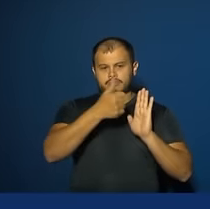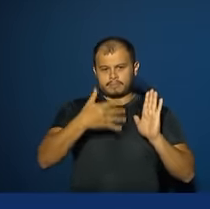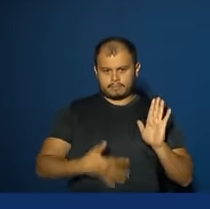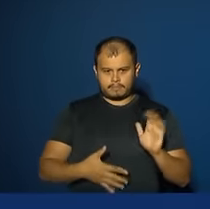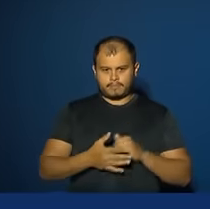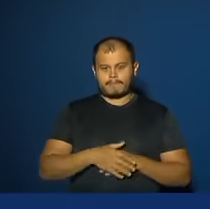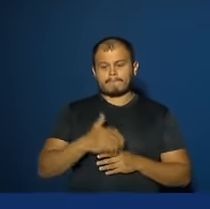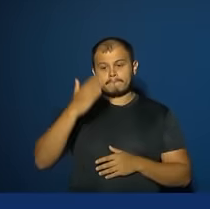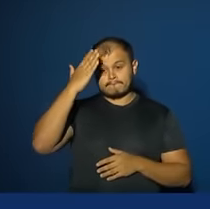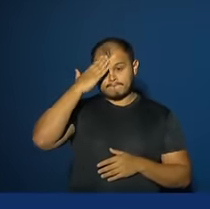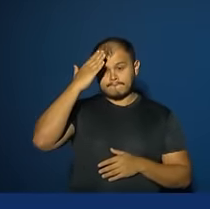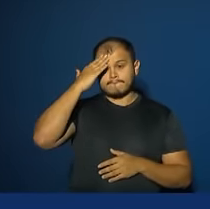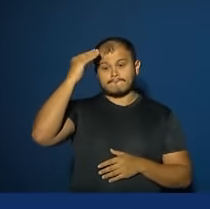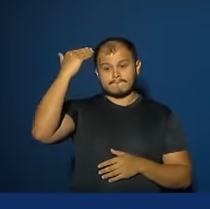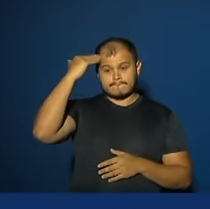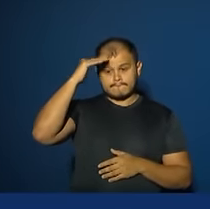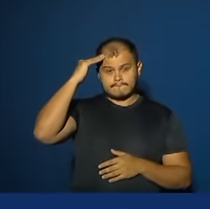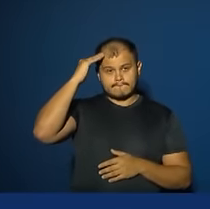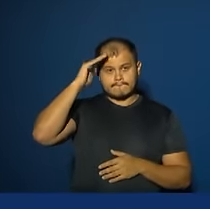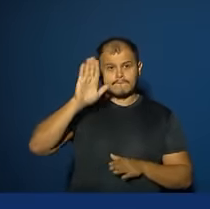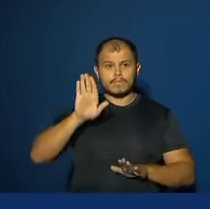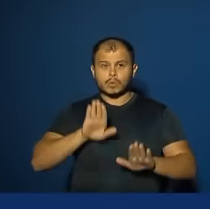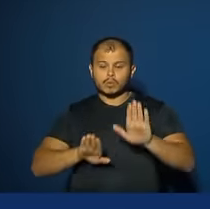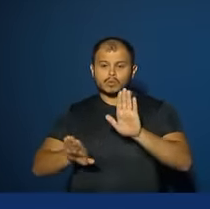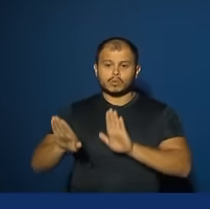assim, eu entendo a cautela,